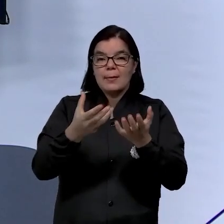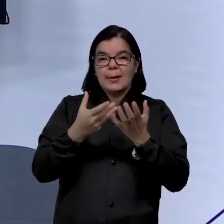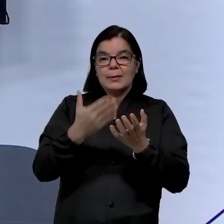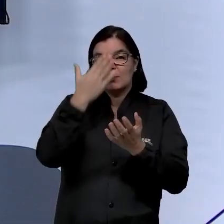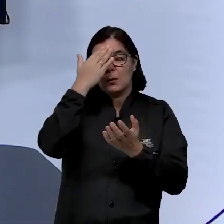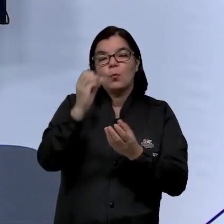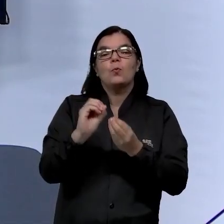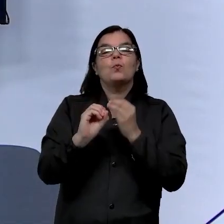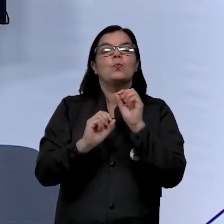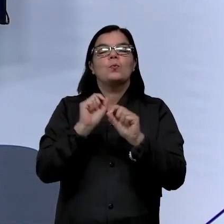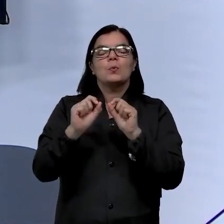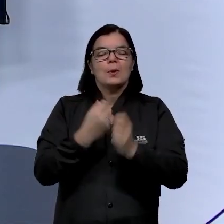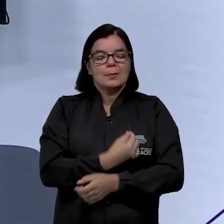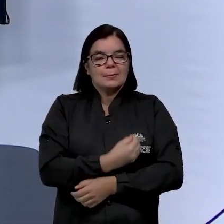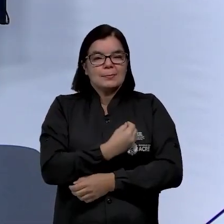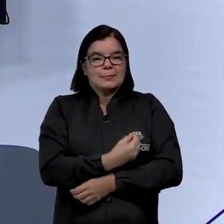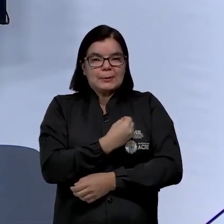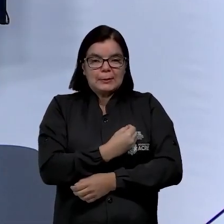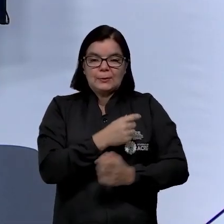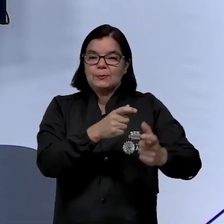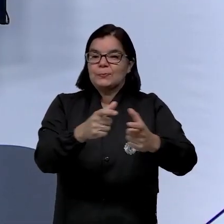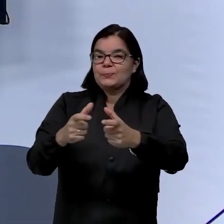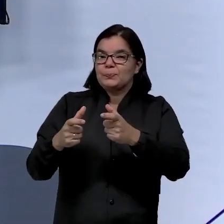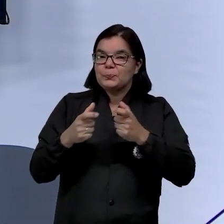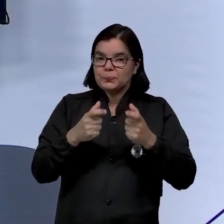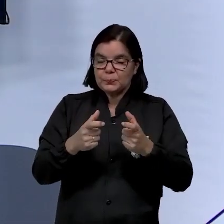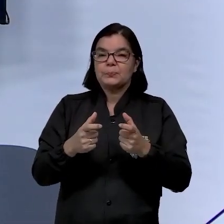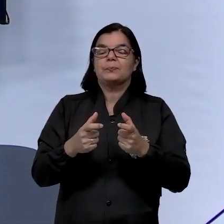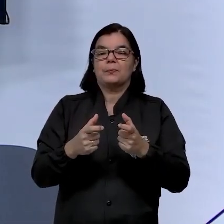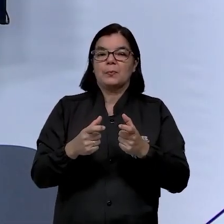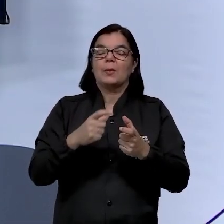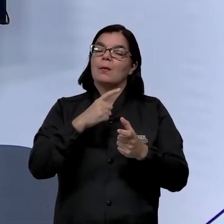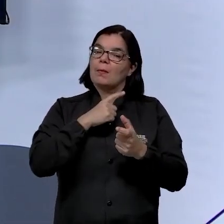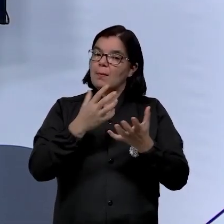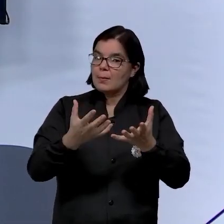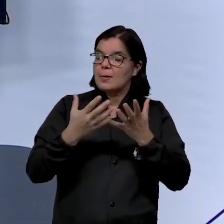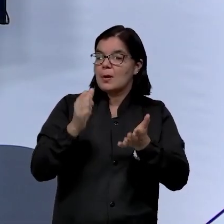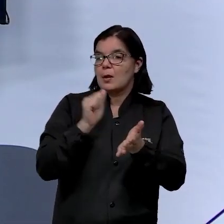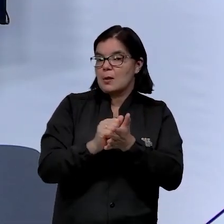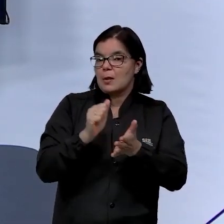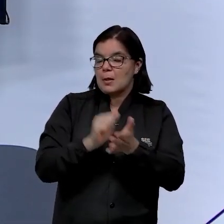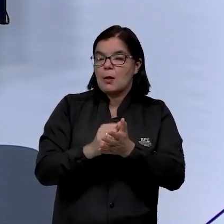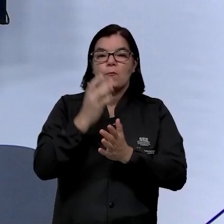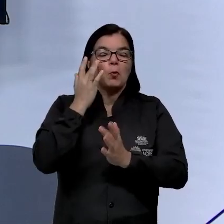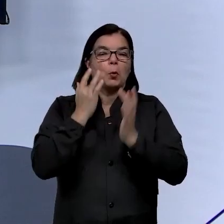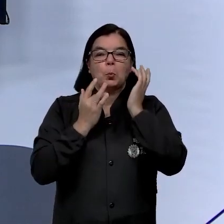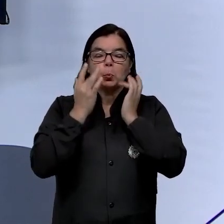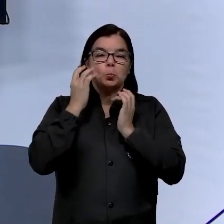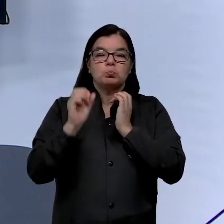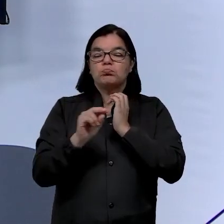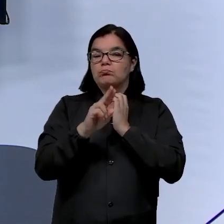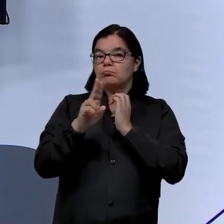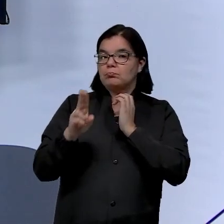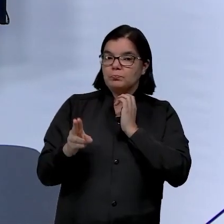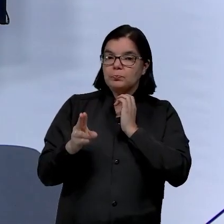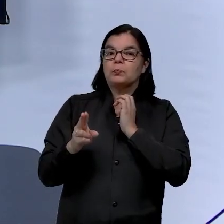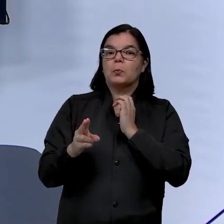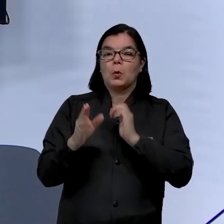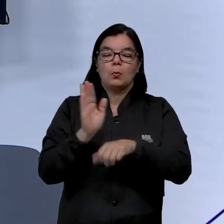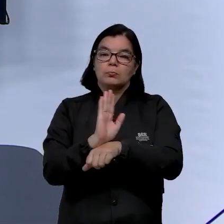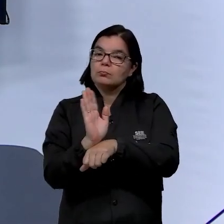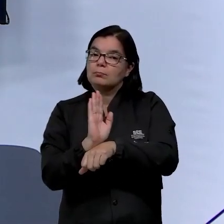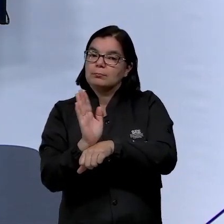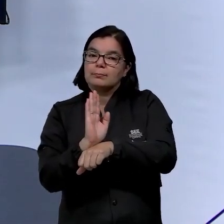criar. Eles vivenciam esses ambientes, né, onde eles querem escrever uma peça a respeito, ou um filme,